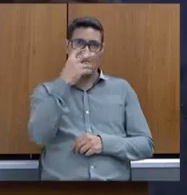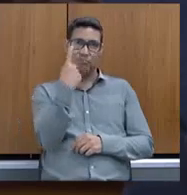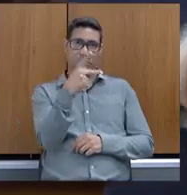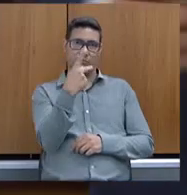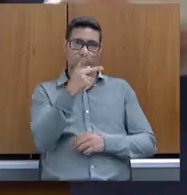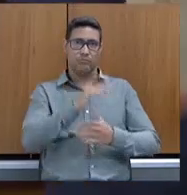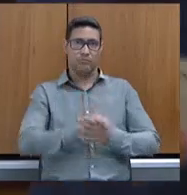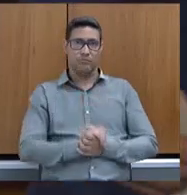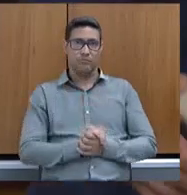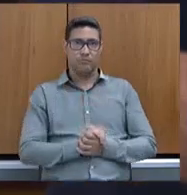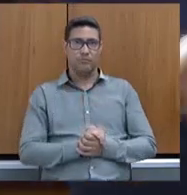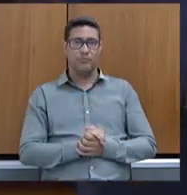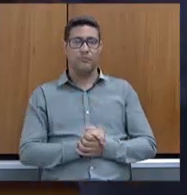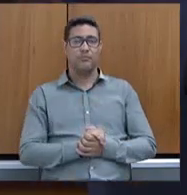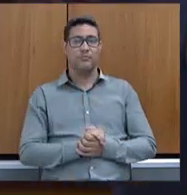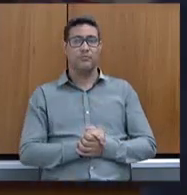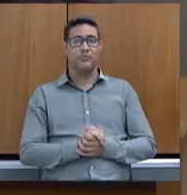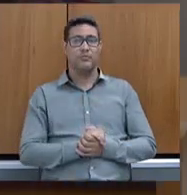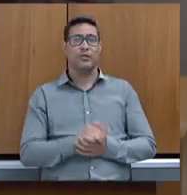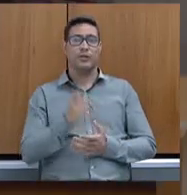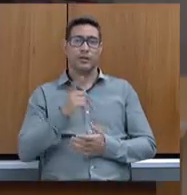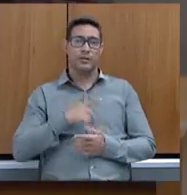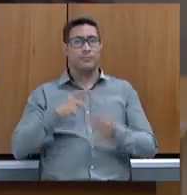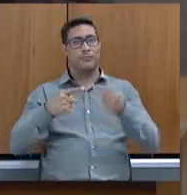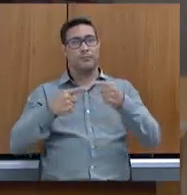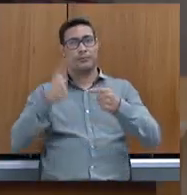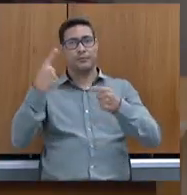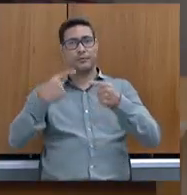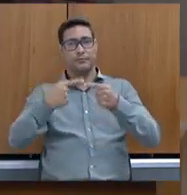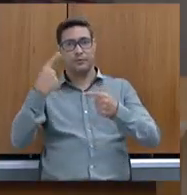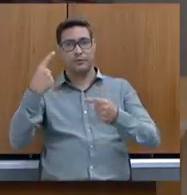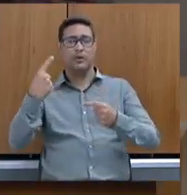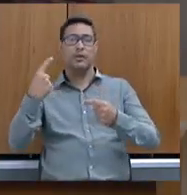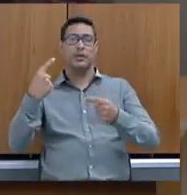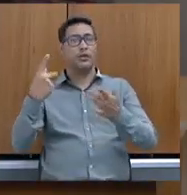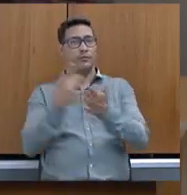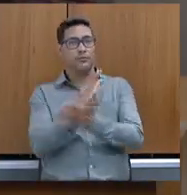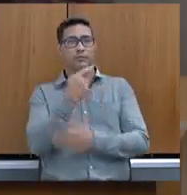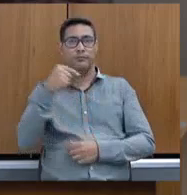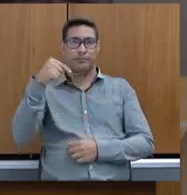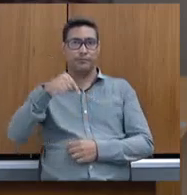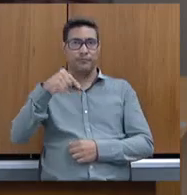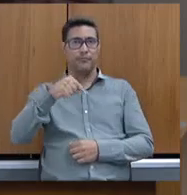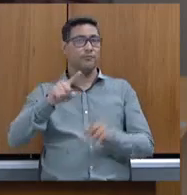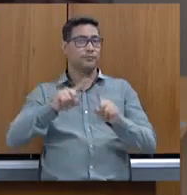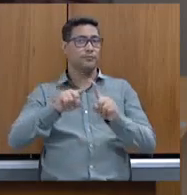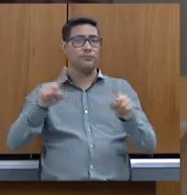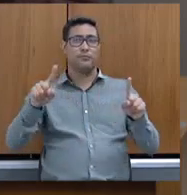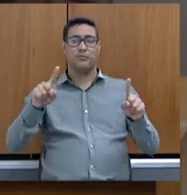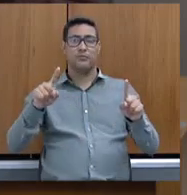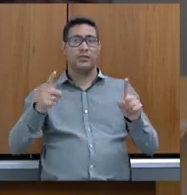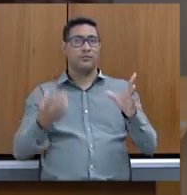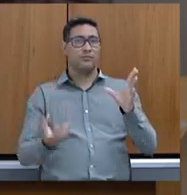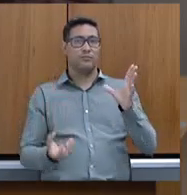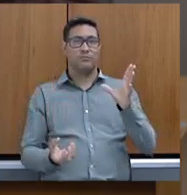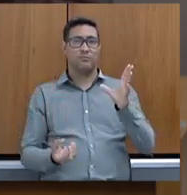tem dito que as divergências aqui nessa casa não criam